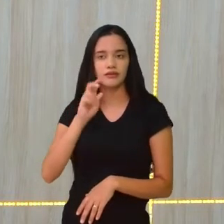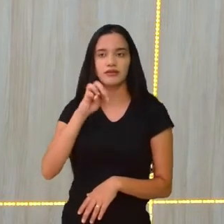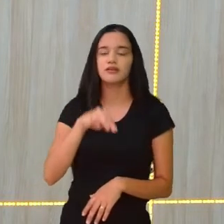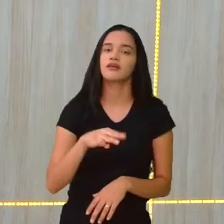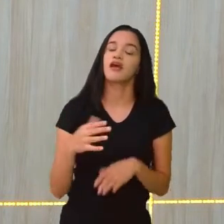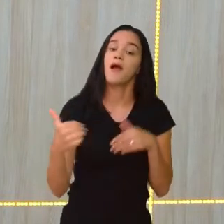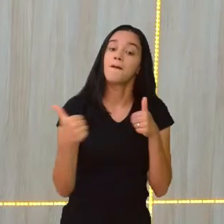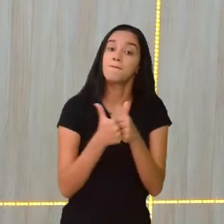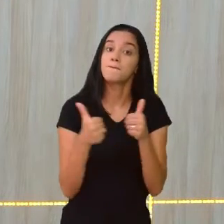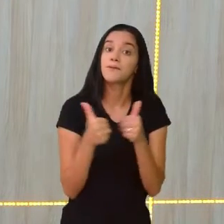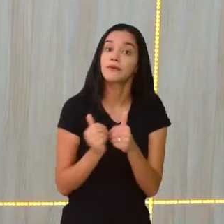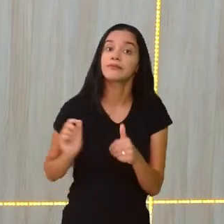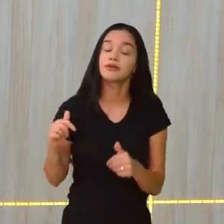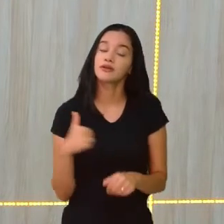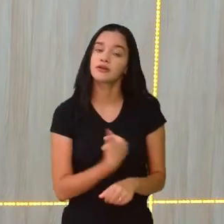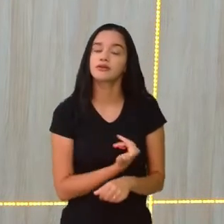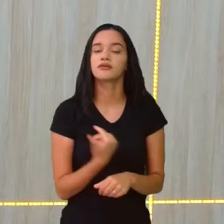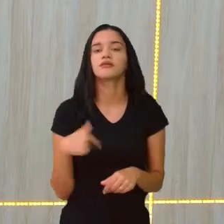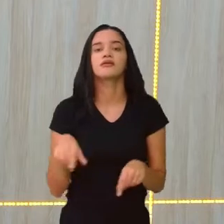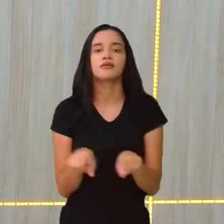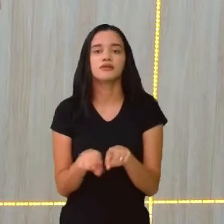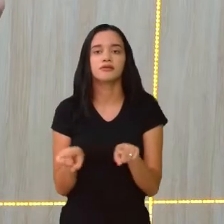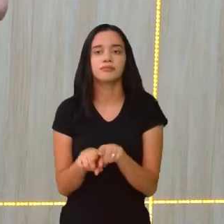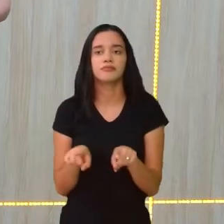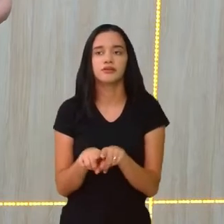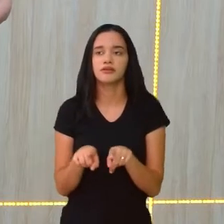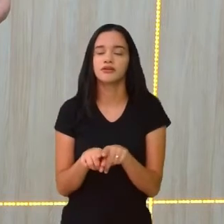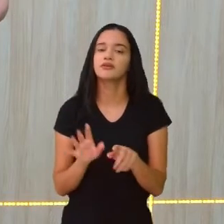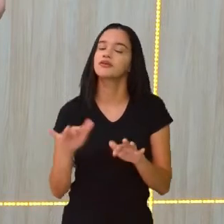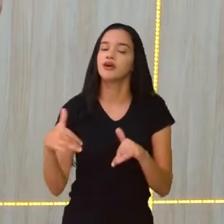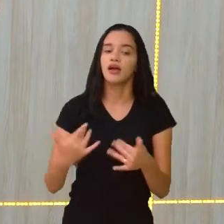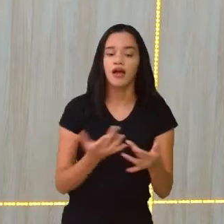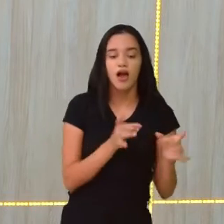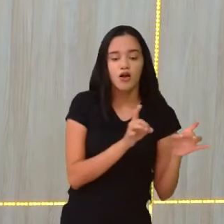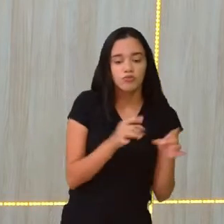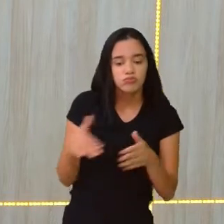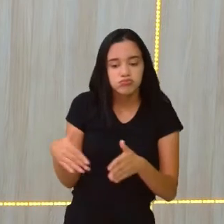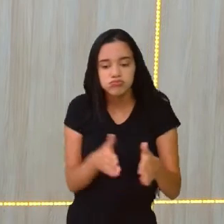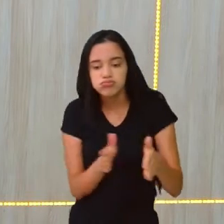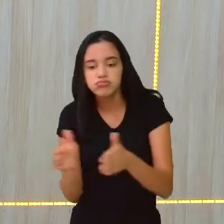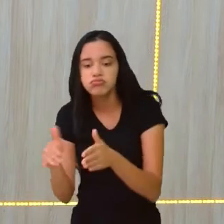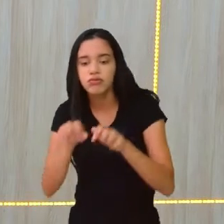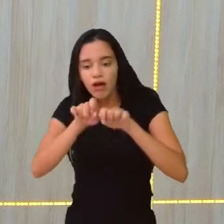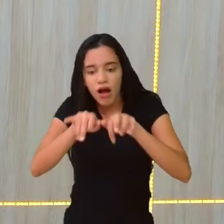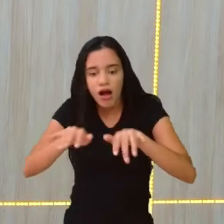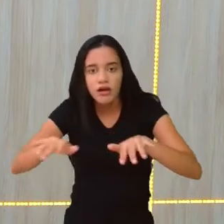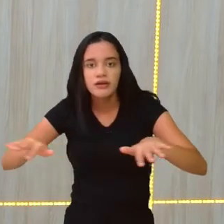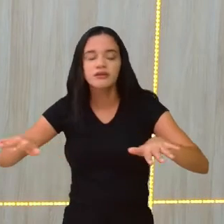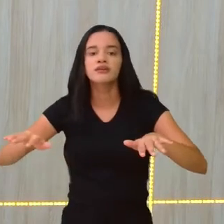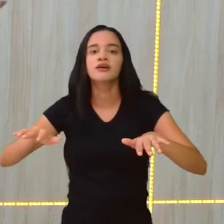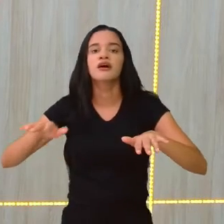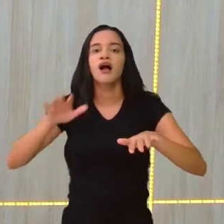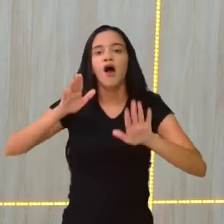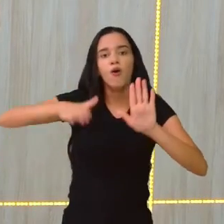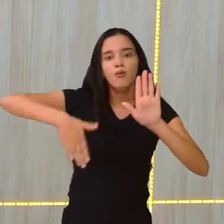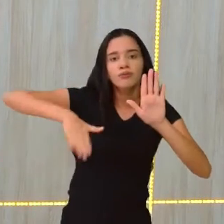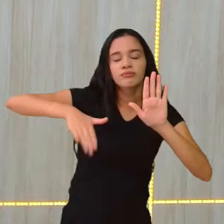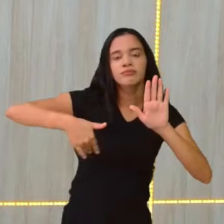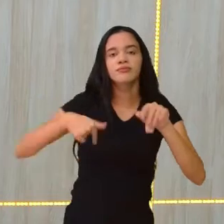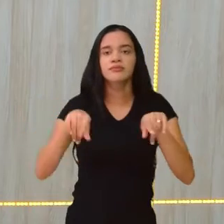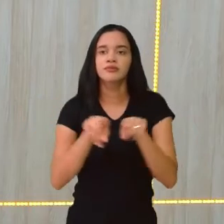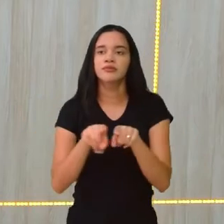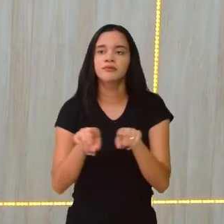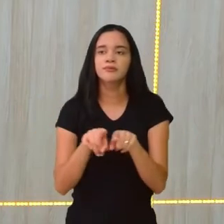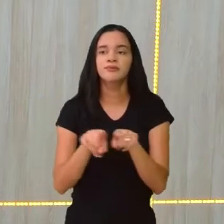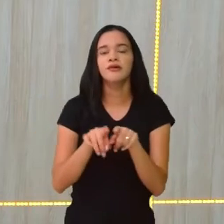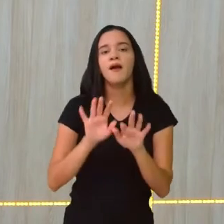da gente, né? E ele deságua no Oceano Atlântico também e corta as cidades irmãs de Recife e de